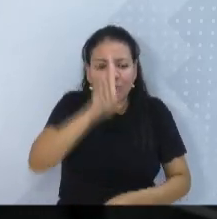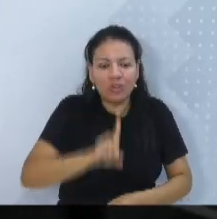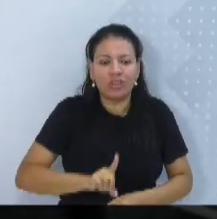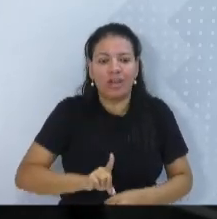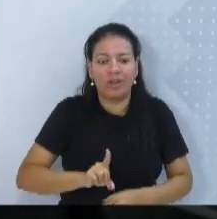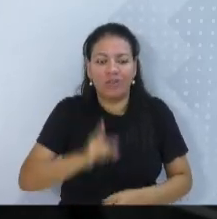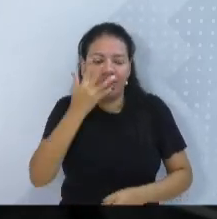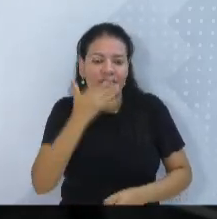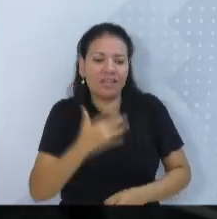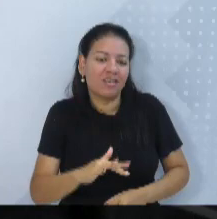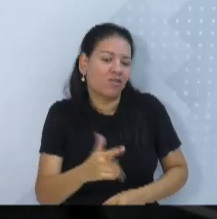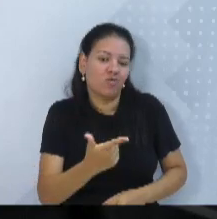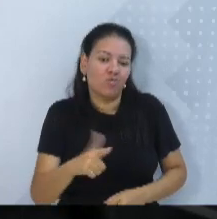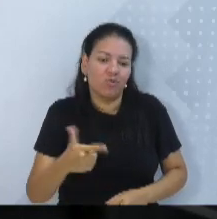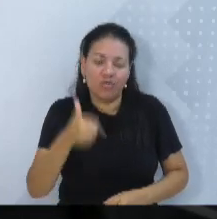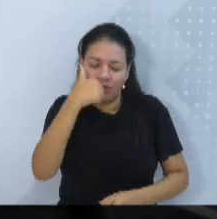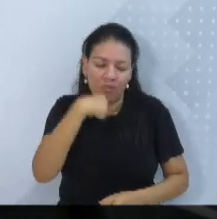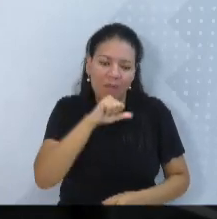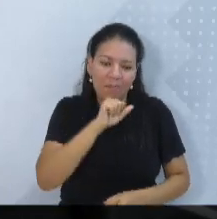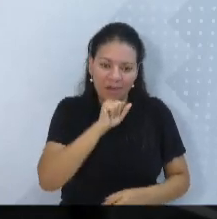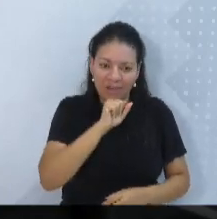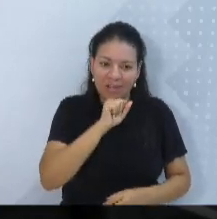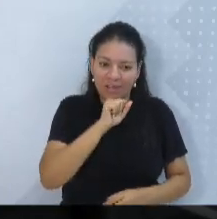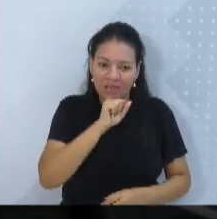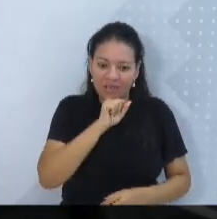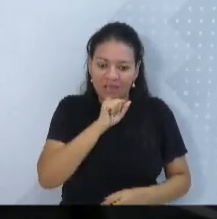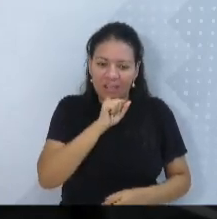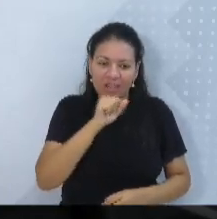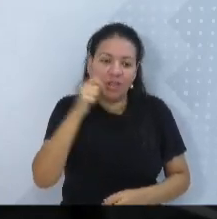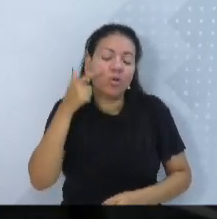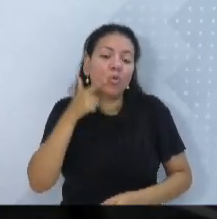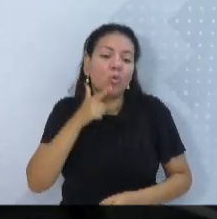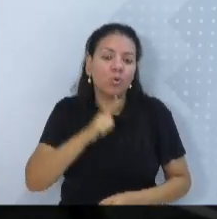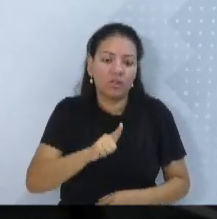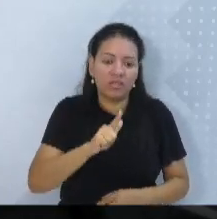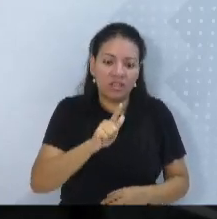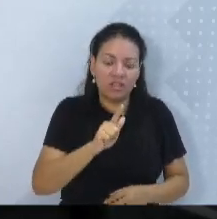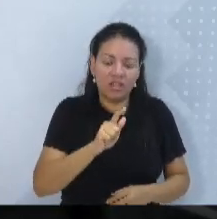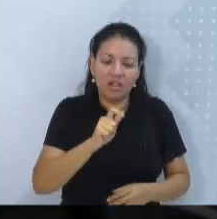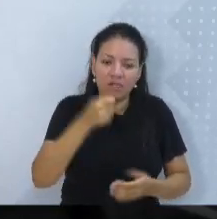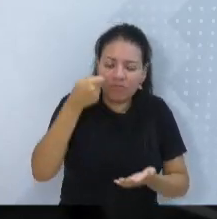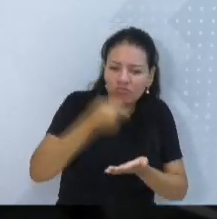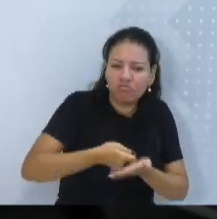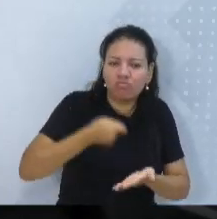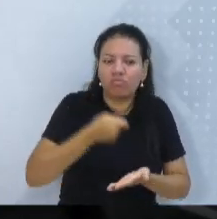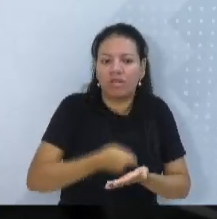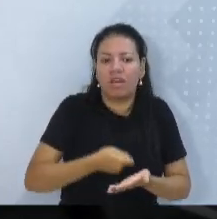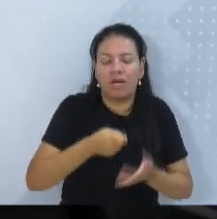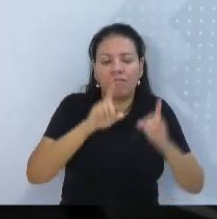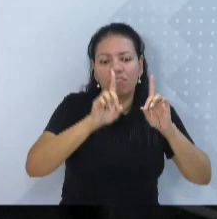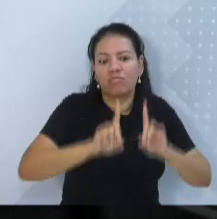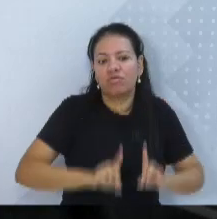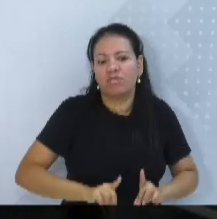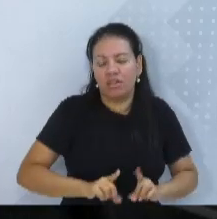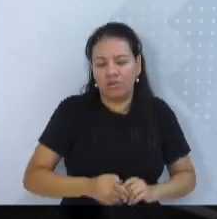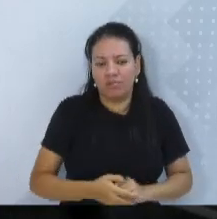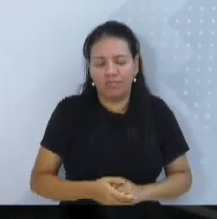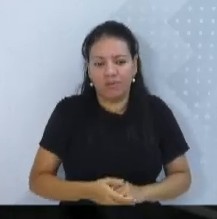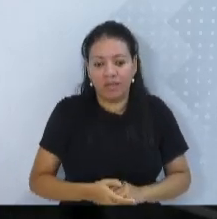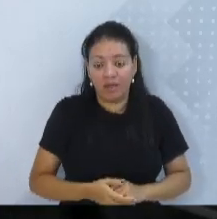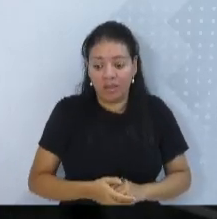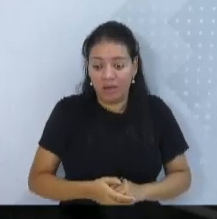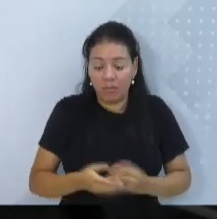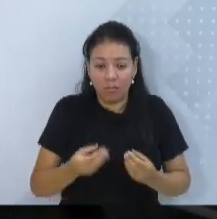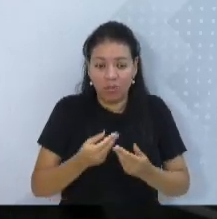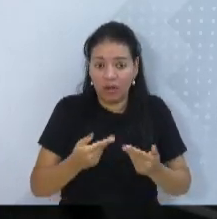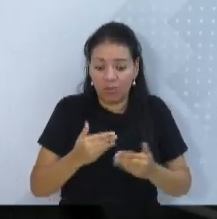que não tinham muitas vezes uma mãe que tinham as condições de lutar pelos seus direitos muita